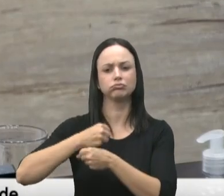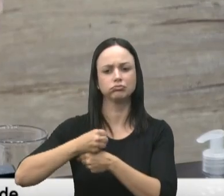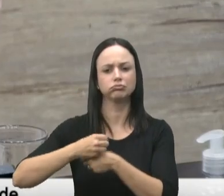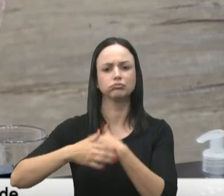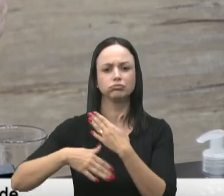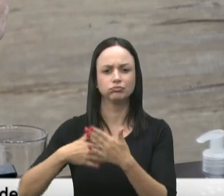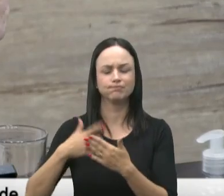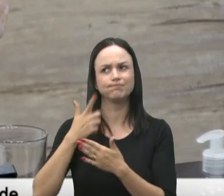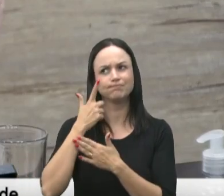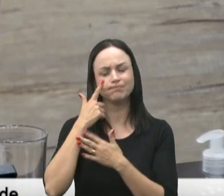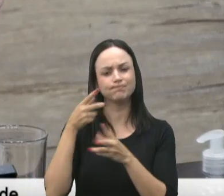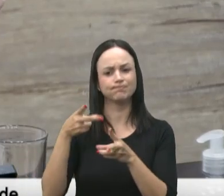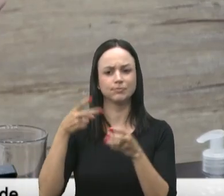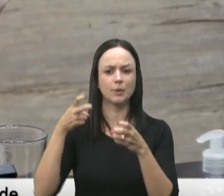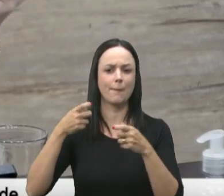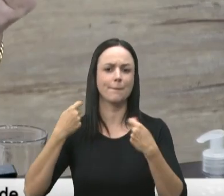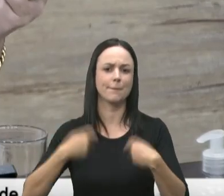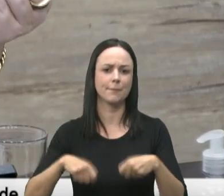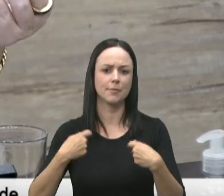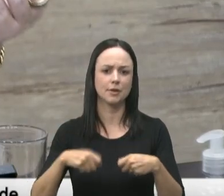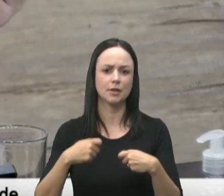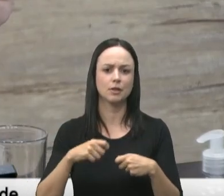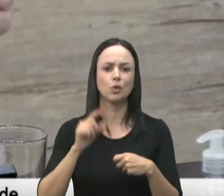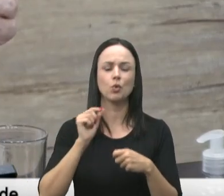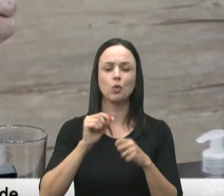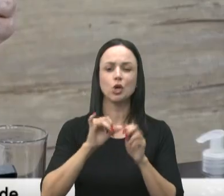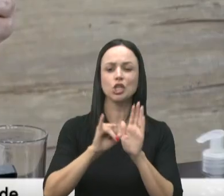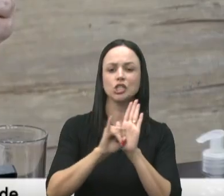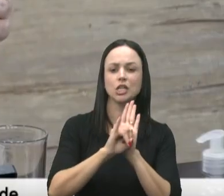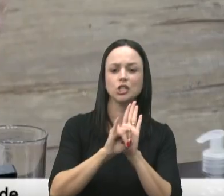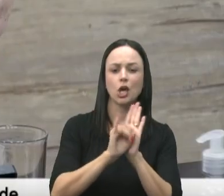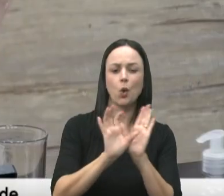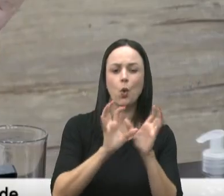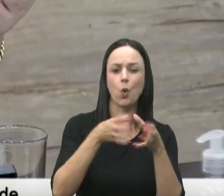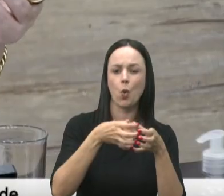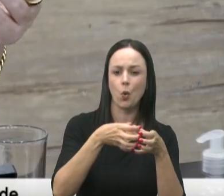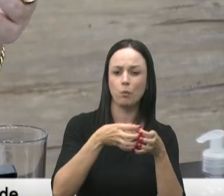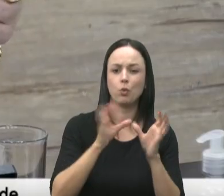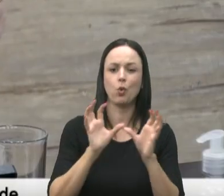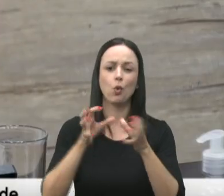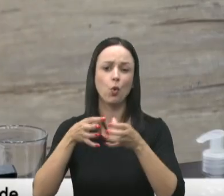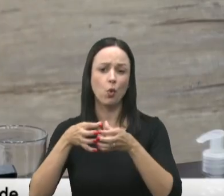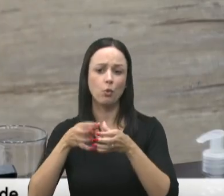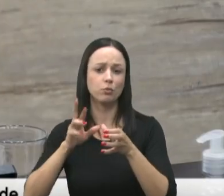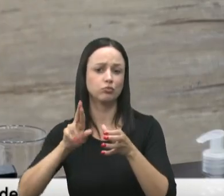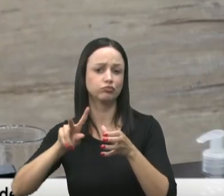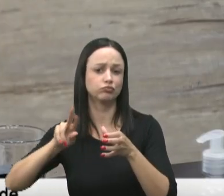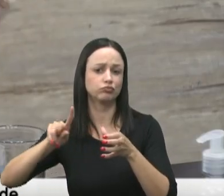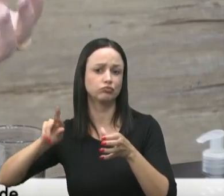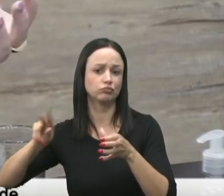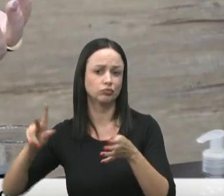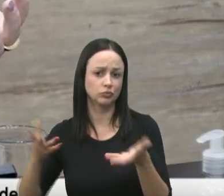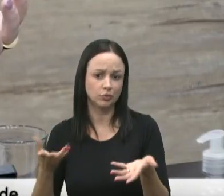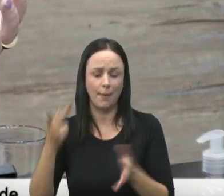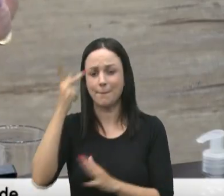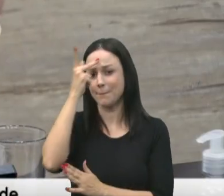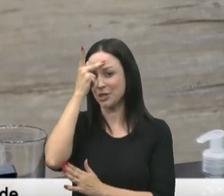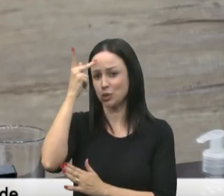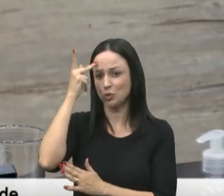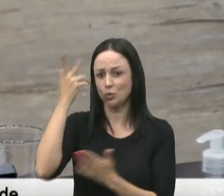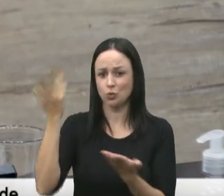percebendo a necessidade de identificar grupos, de identificar